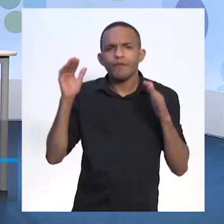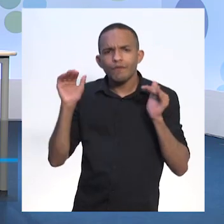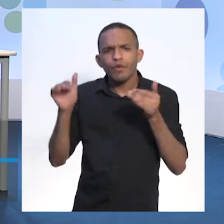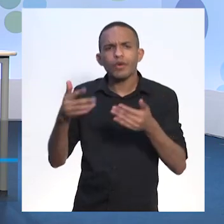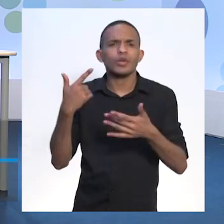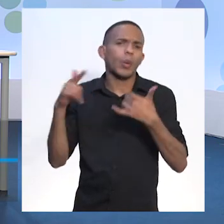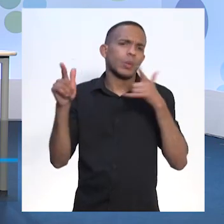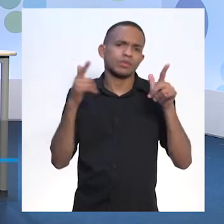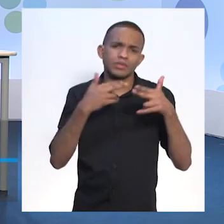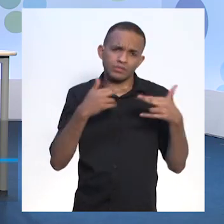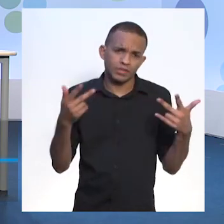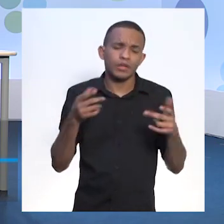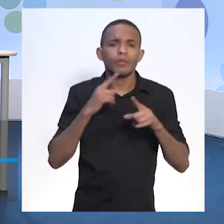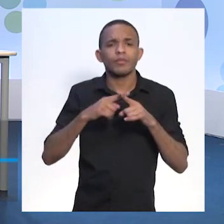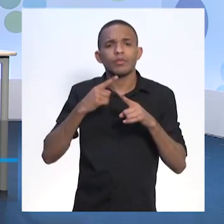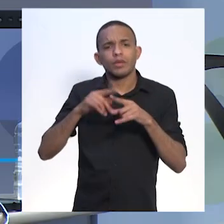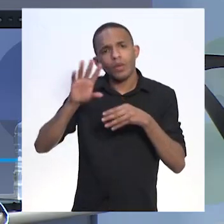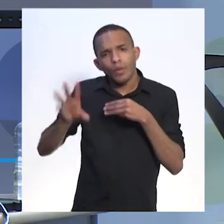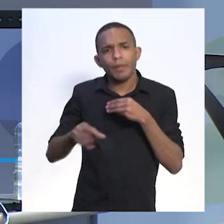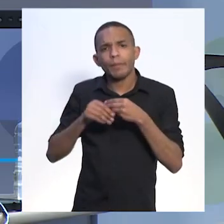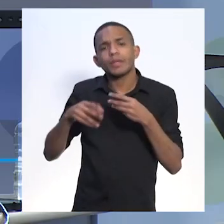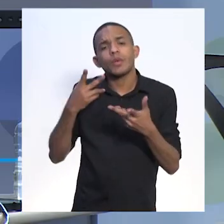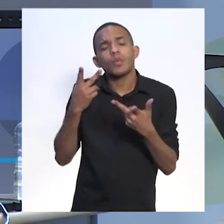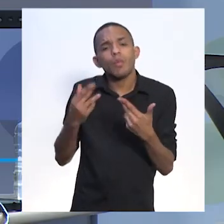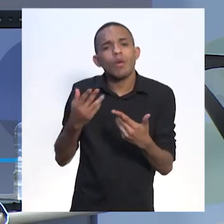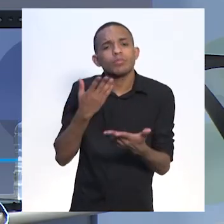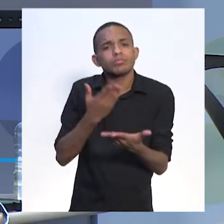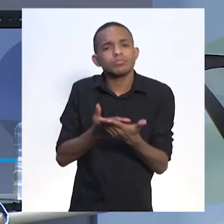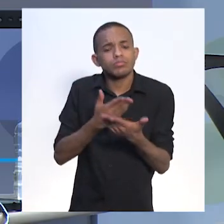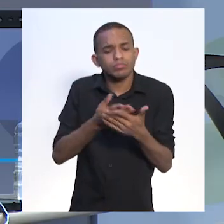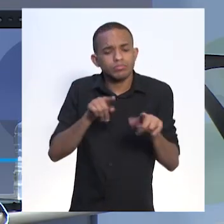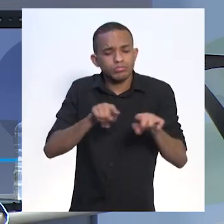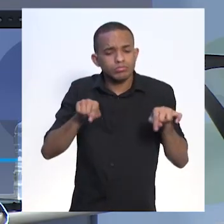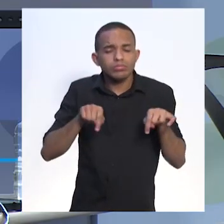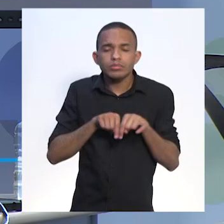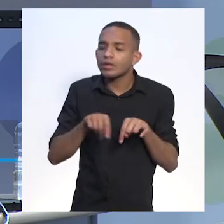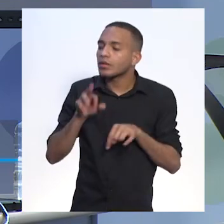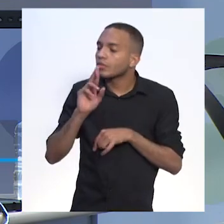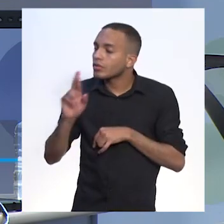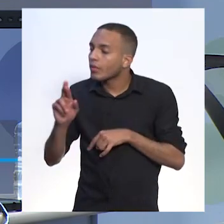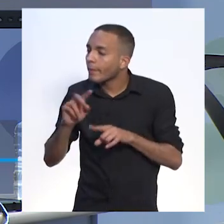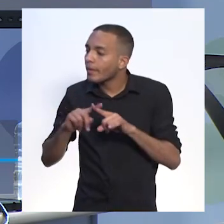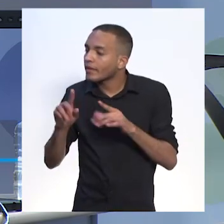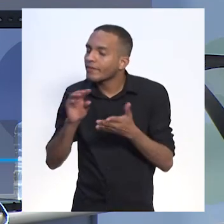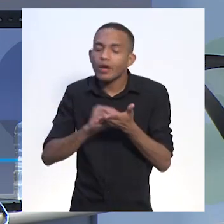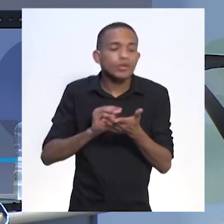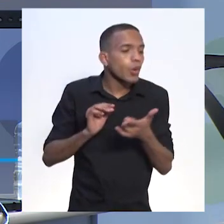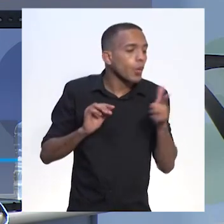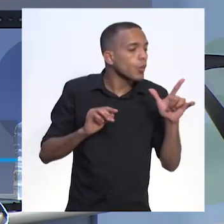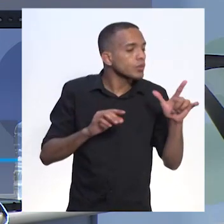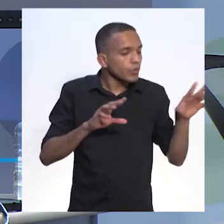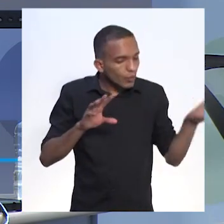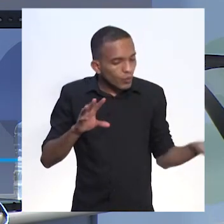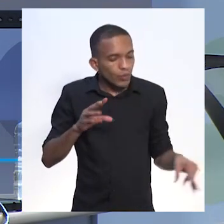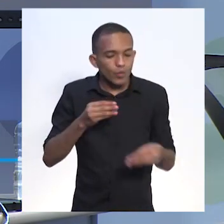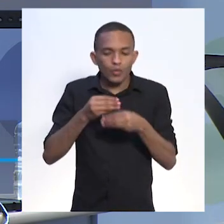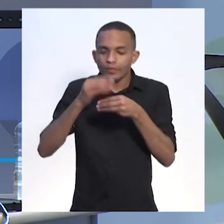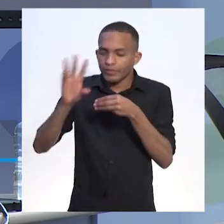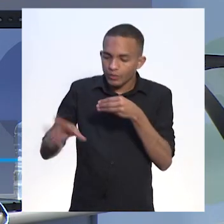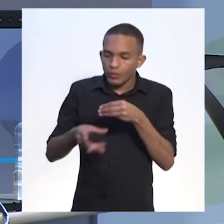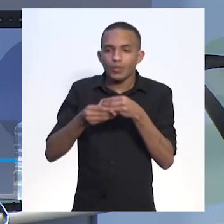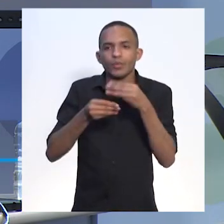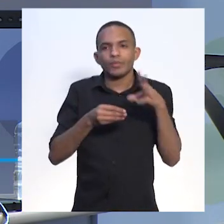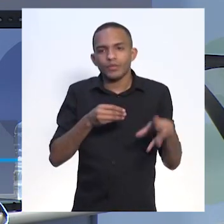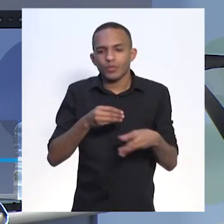coisa, né? Porque a gente complementa, igual na sala de aula. Um respondeu isso, então está faltando mais alguma resposta. Aí o outro vai lá e responde, tá bom, meus